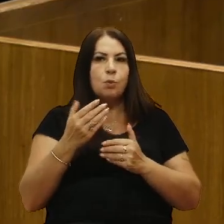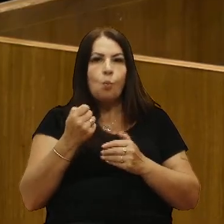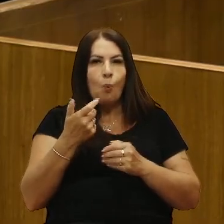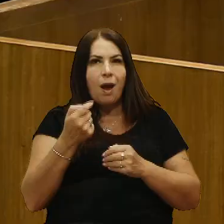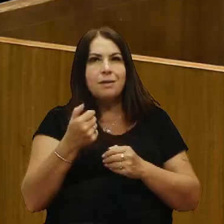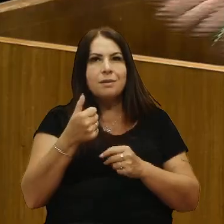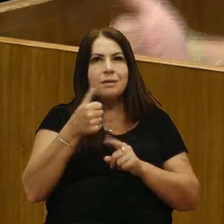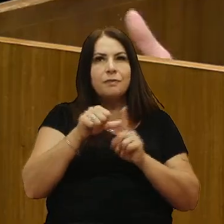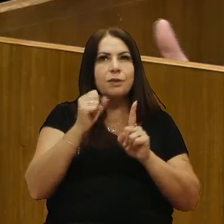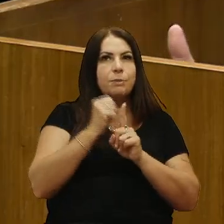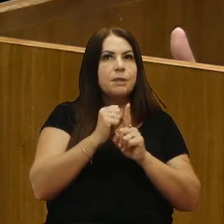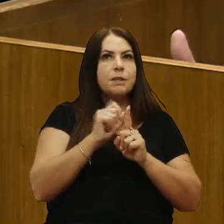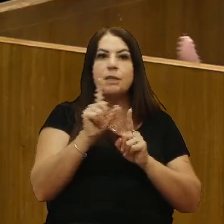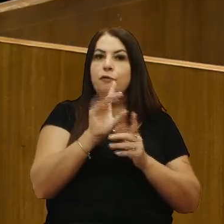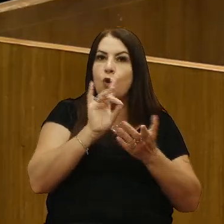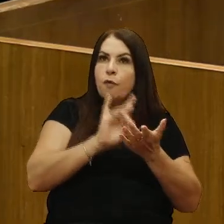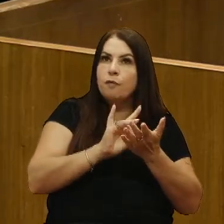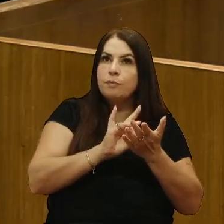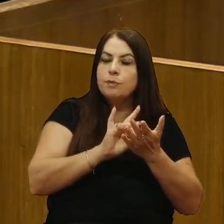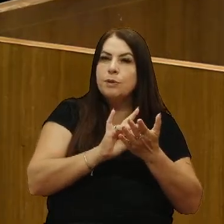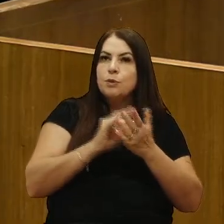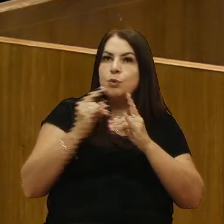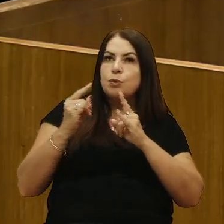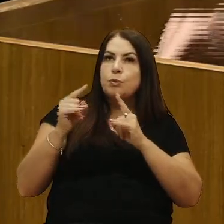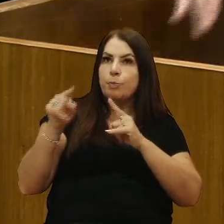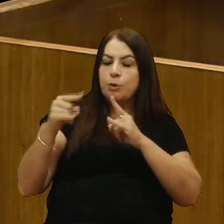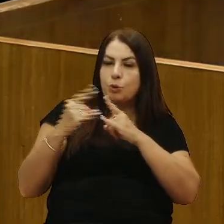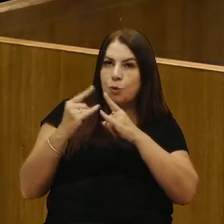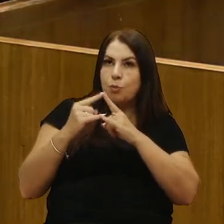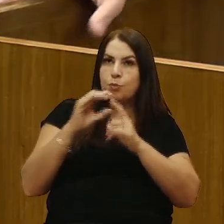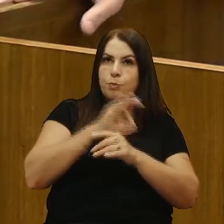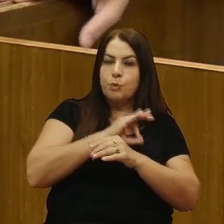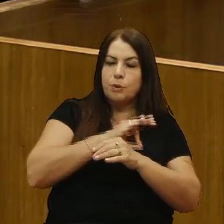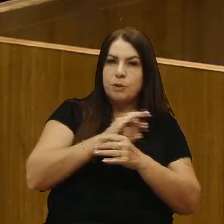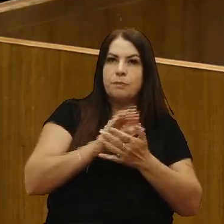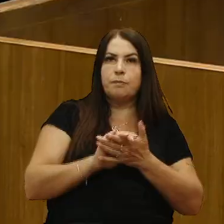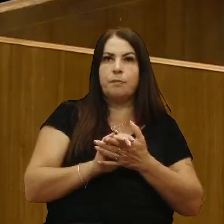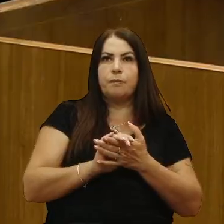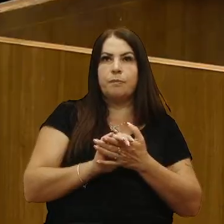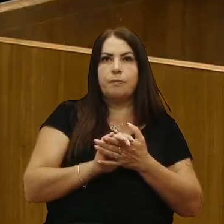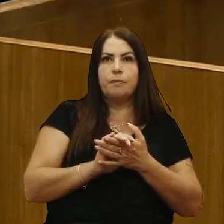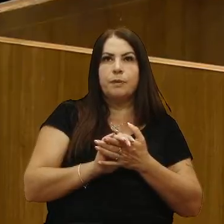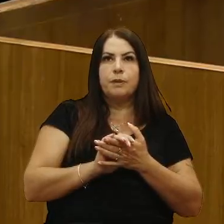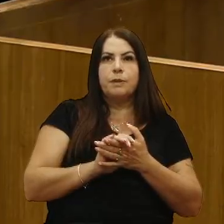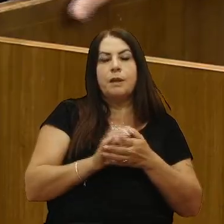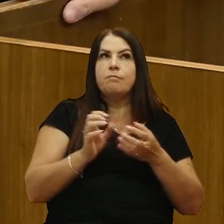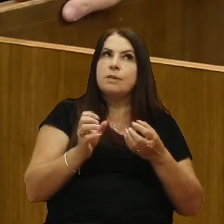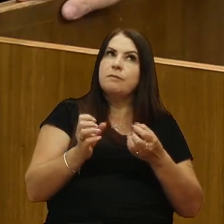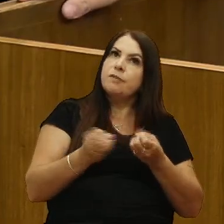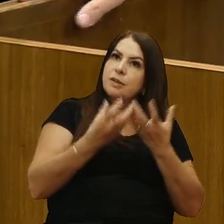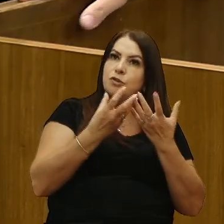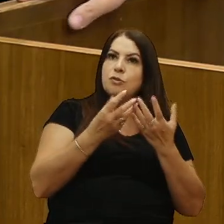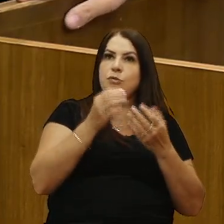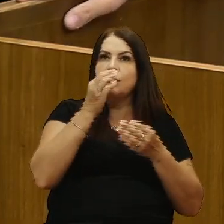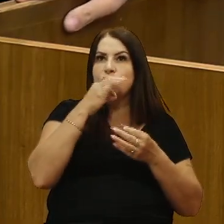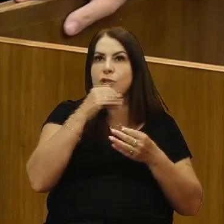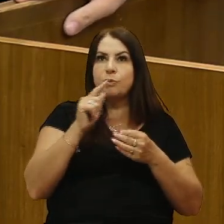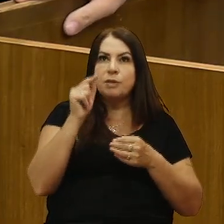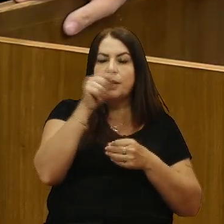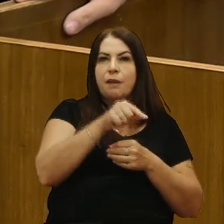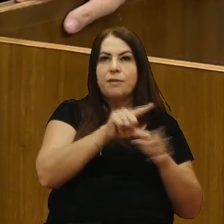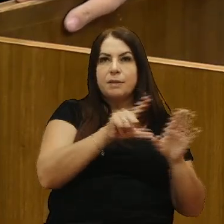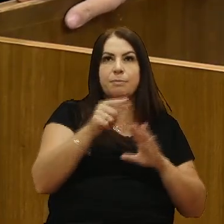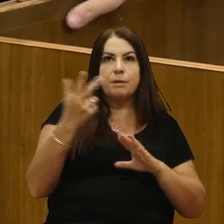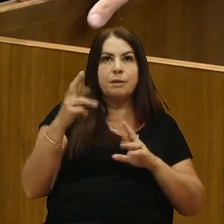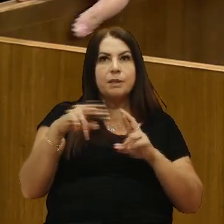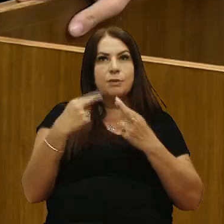feminicídio, ainda não foi confirmado pelos órgãos da polícia, né? Nós estávamos comemorando que Caxias não estava nesse mapa semana passada